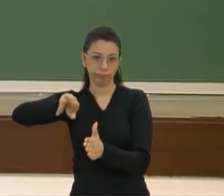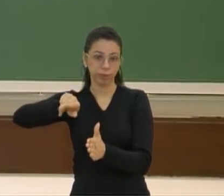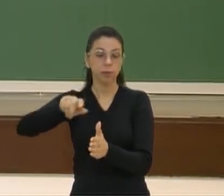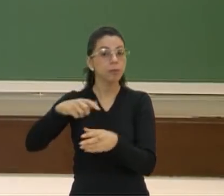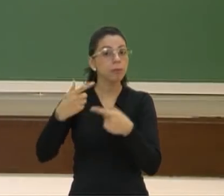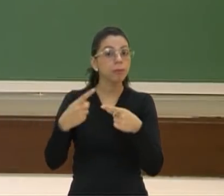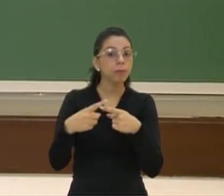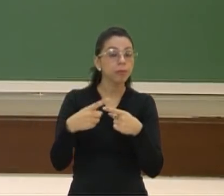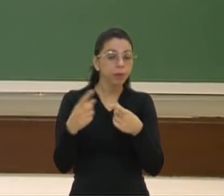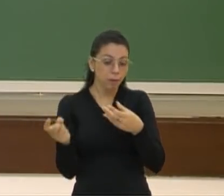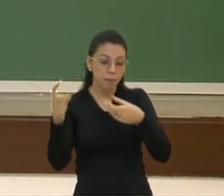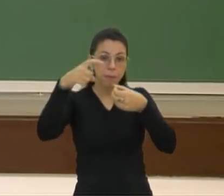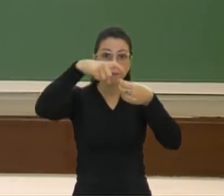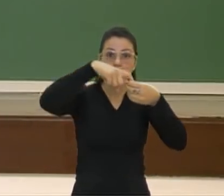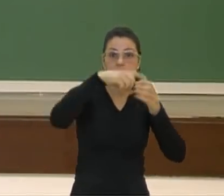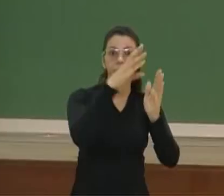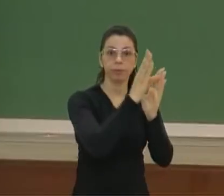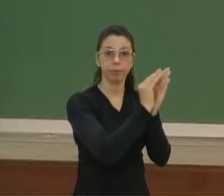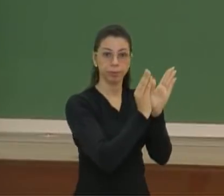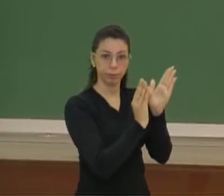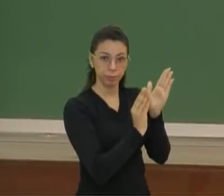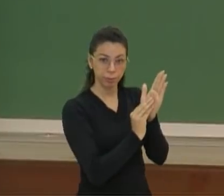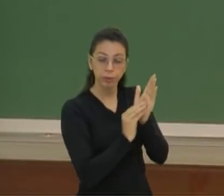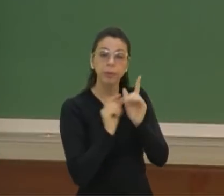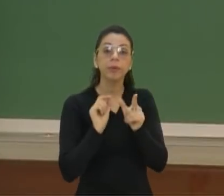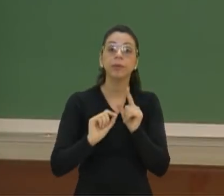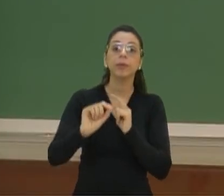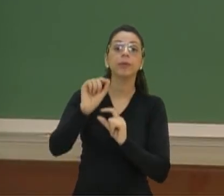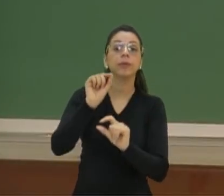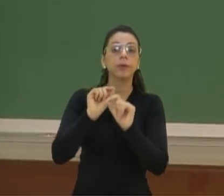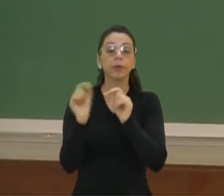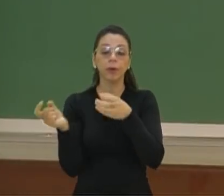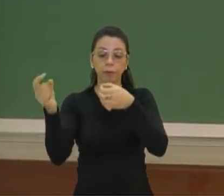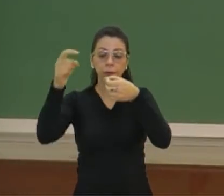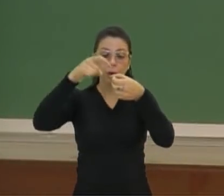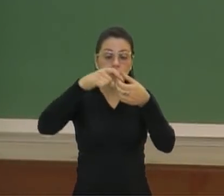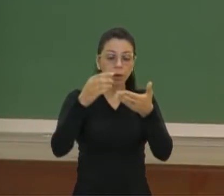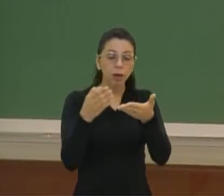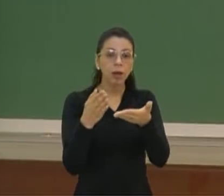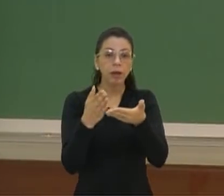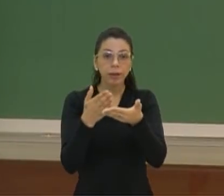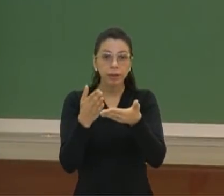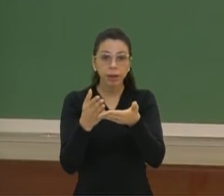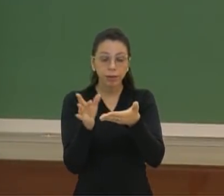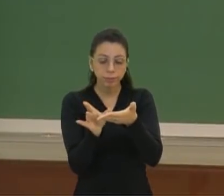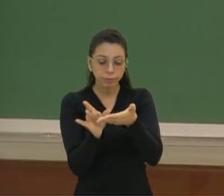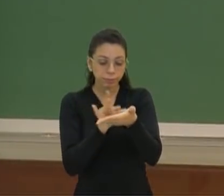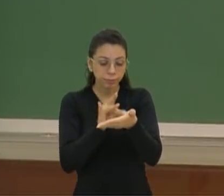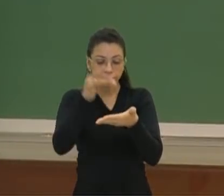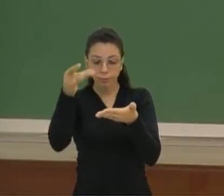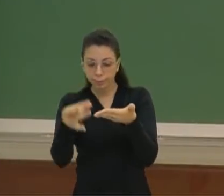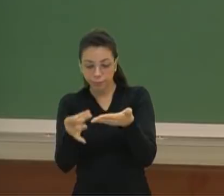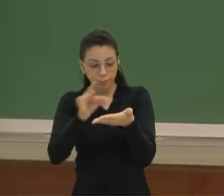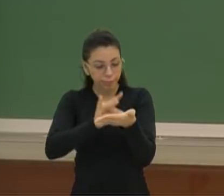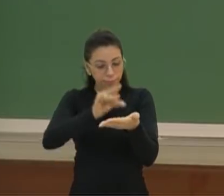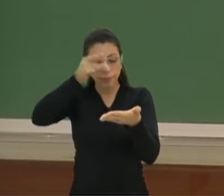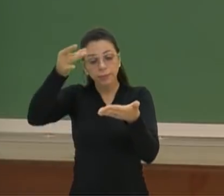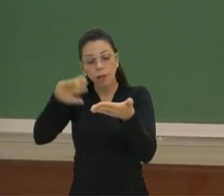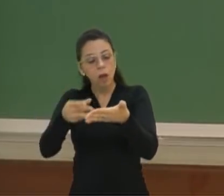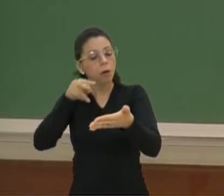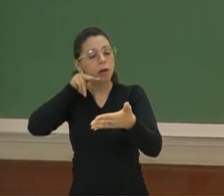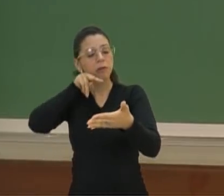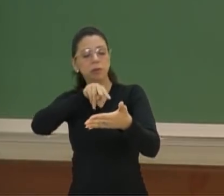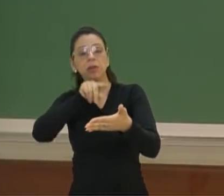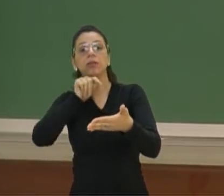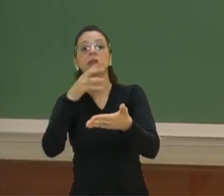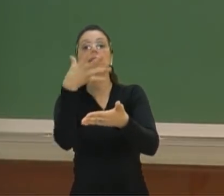está fazendo uma retomada de assuntos, que tal você voltar algumas folhas do seu caderno e ver o que você anotou